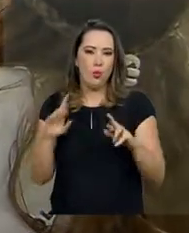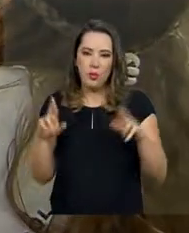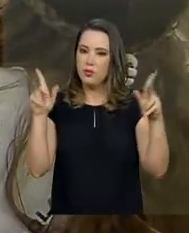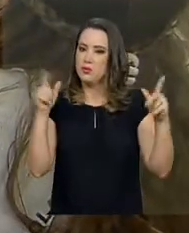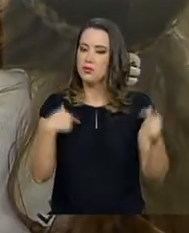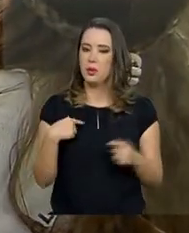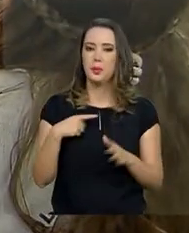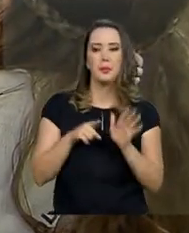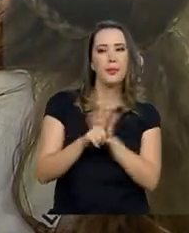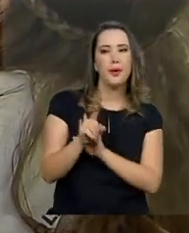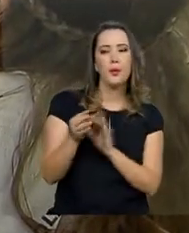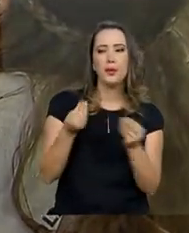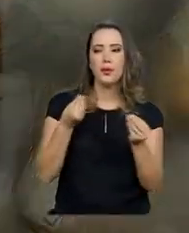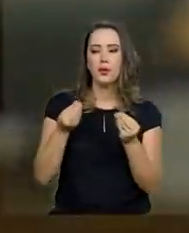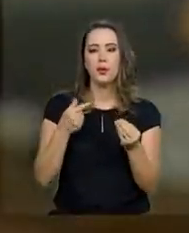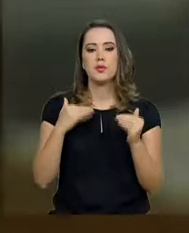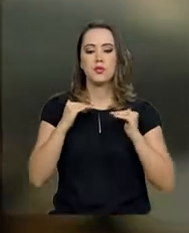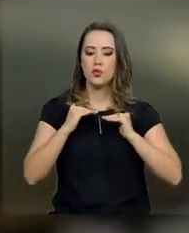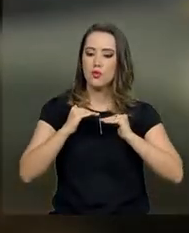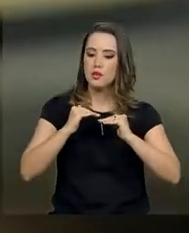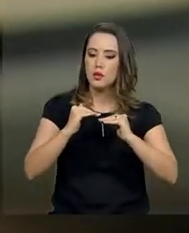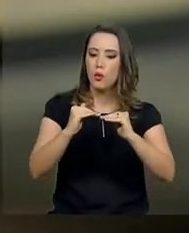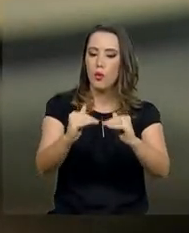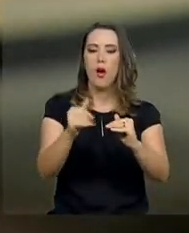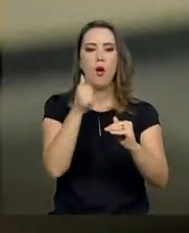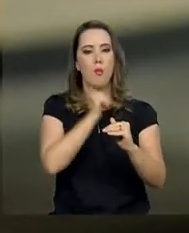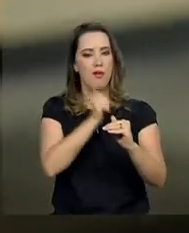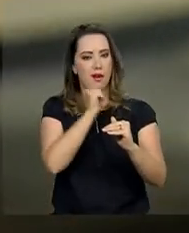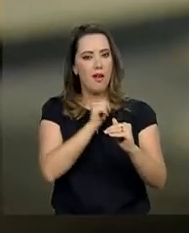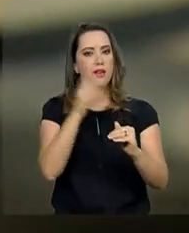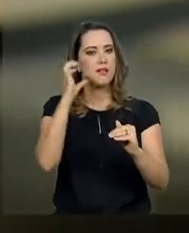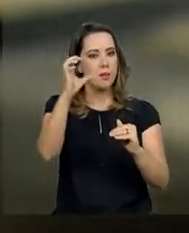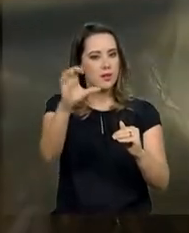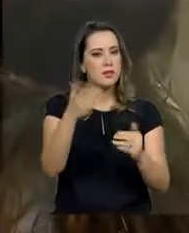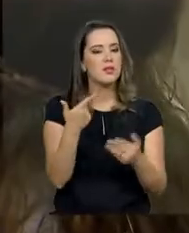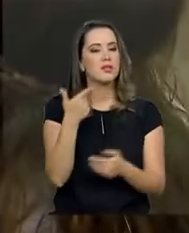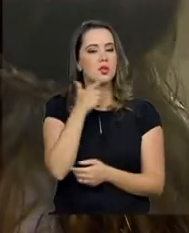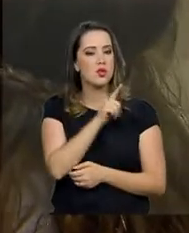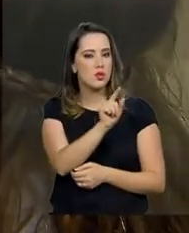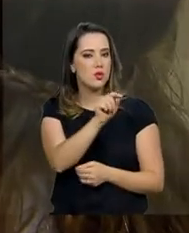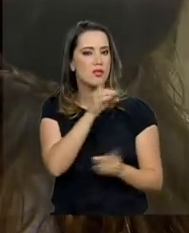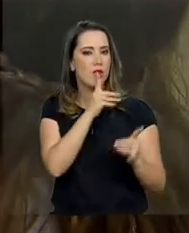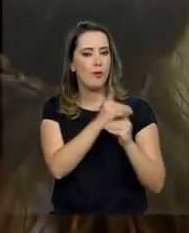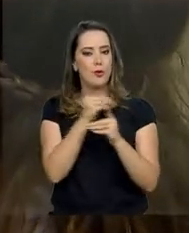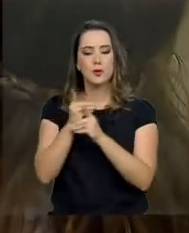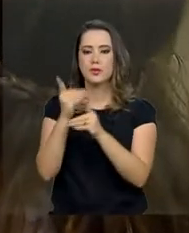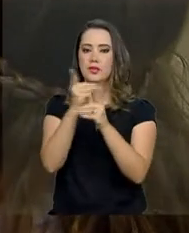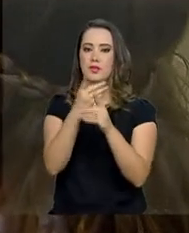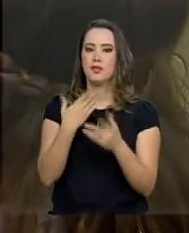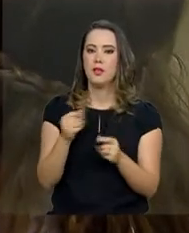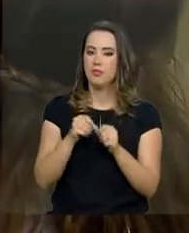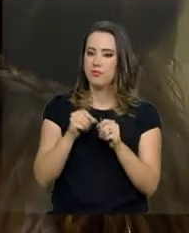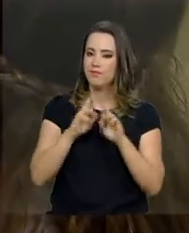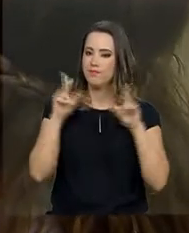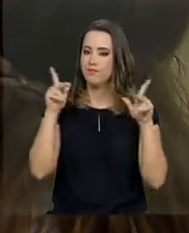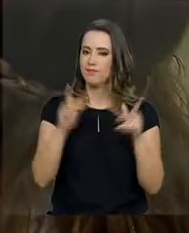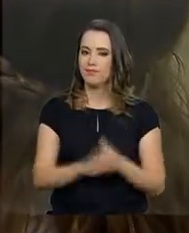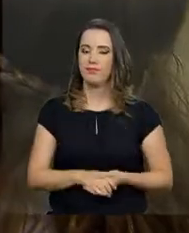fico me perguntando como seria se a gente tivesse mais mulheres dentro da ciência, o que mais a gente conseguiria descobrir, o que mais a gente conseguiria fazer.